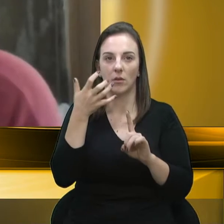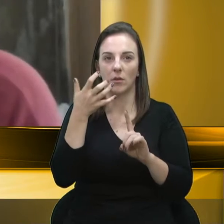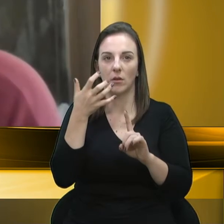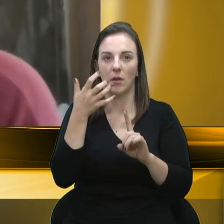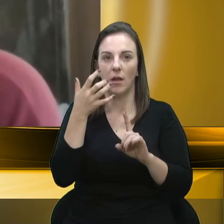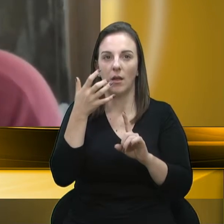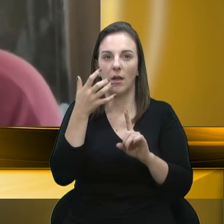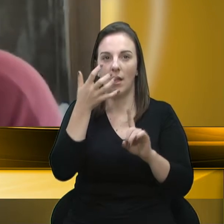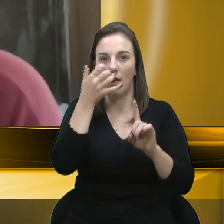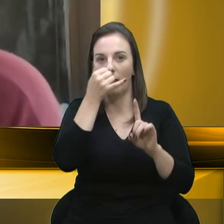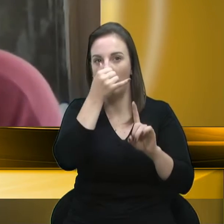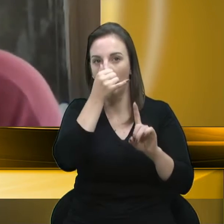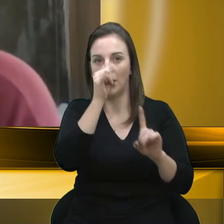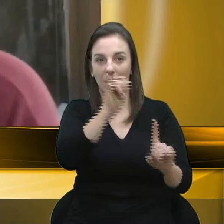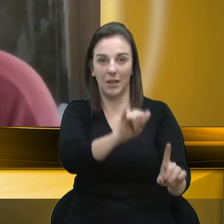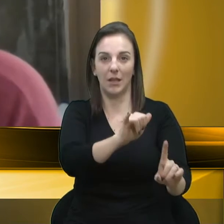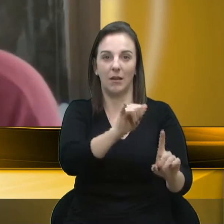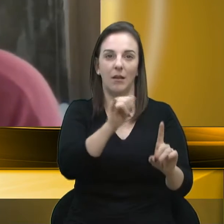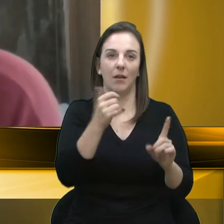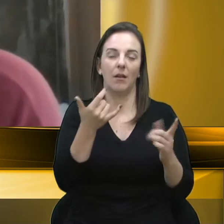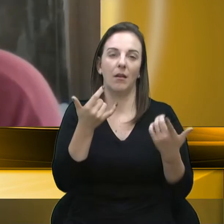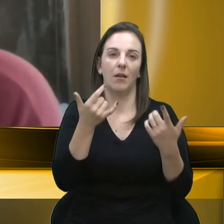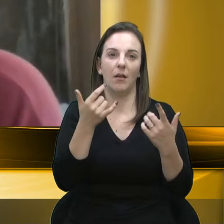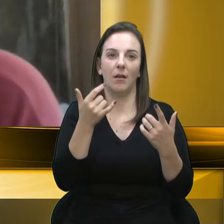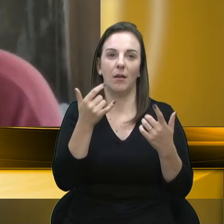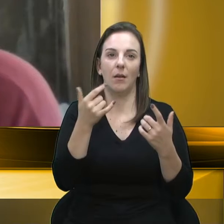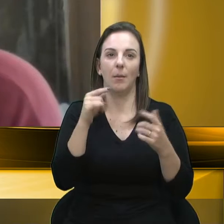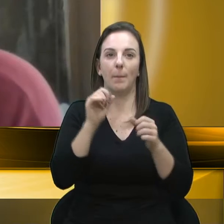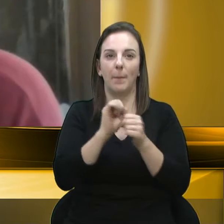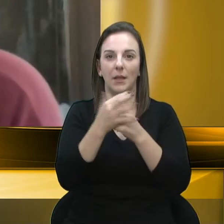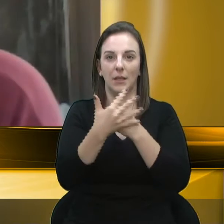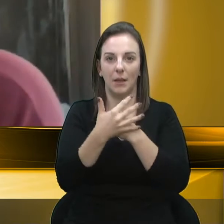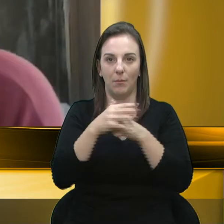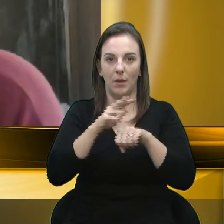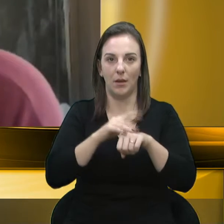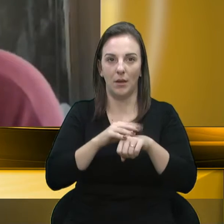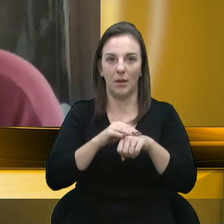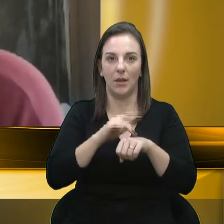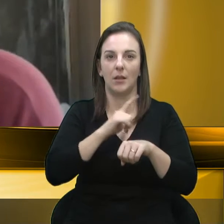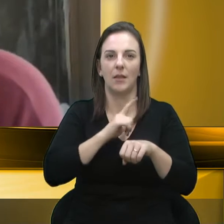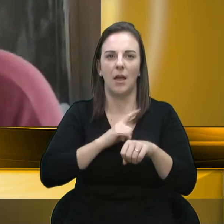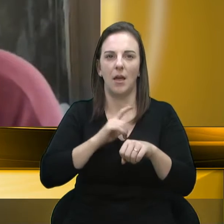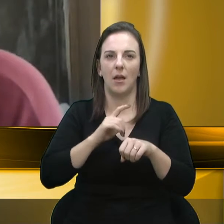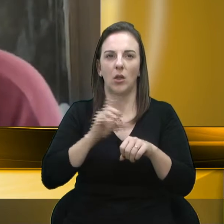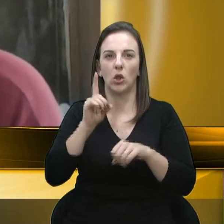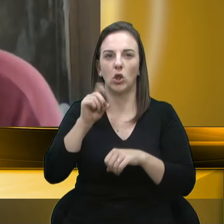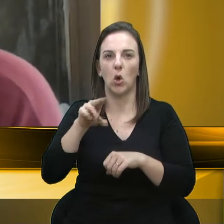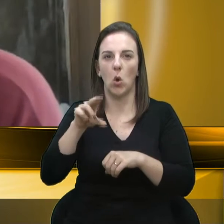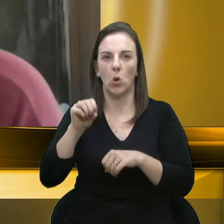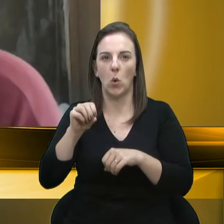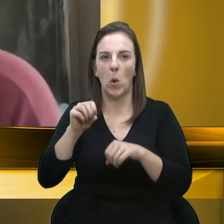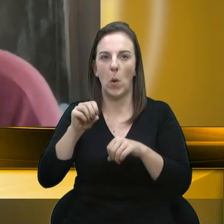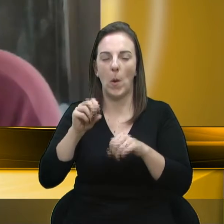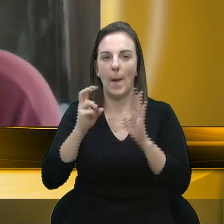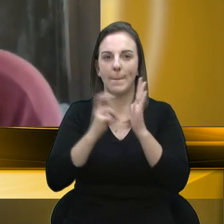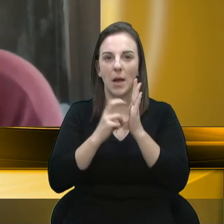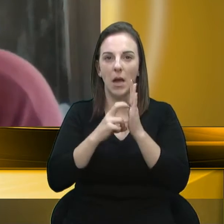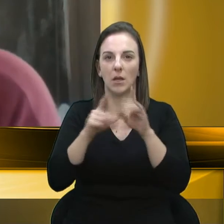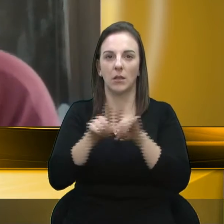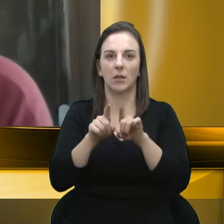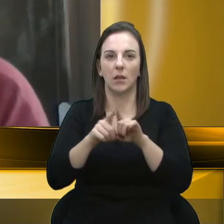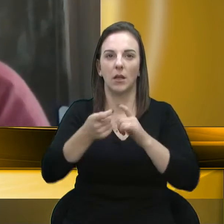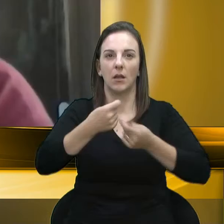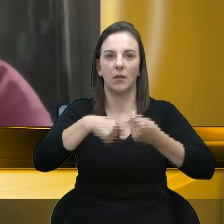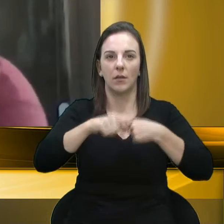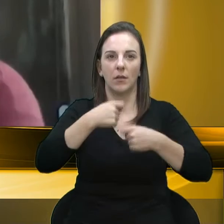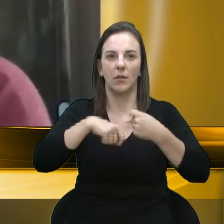assinaturas entre banqueiros e economistas, e traz vários elementos que são importantes para o debate. Então, é importante dizer